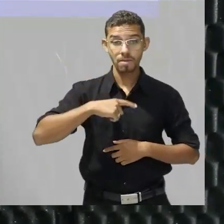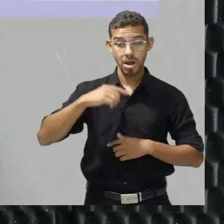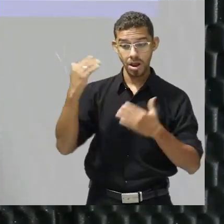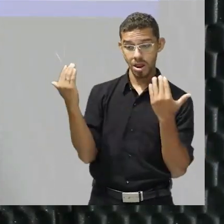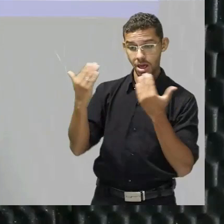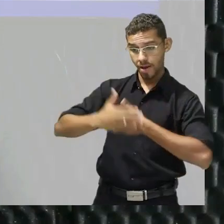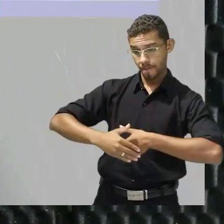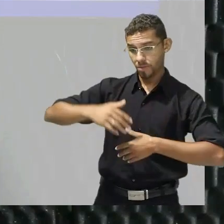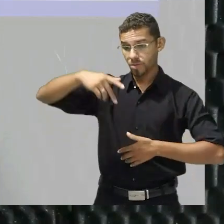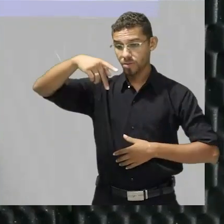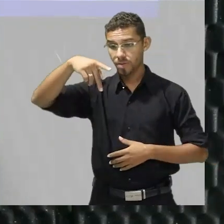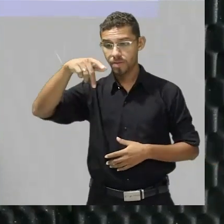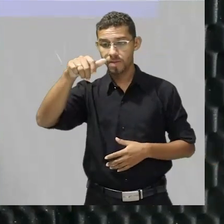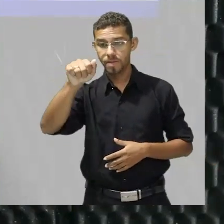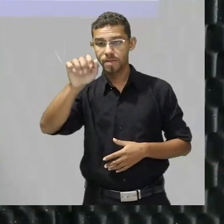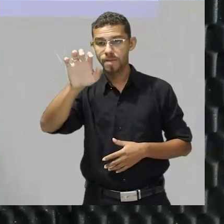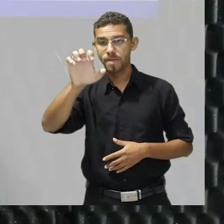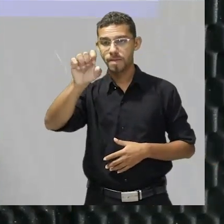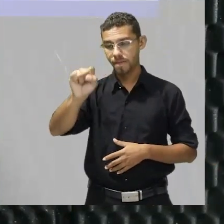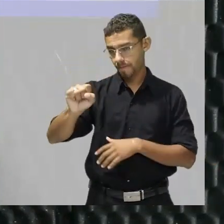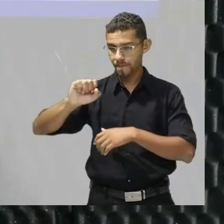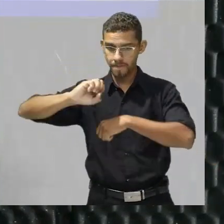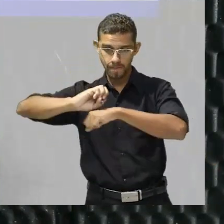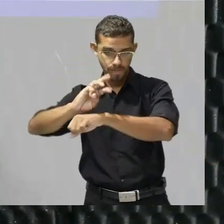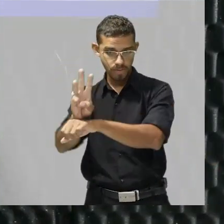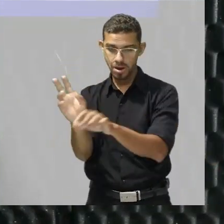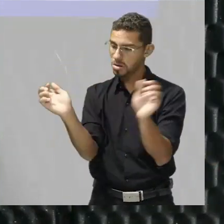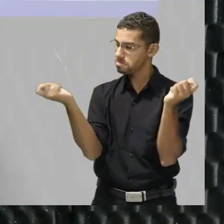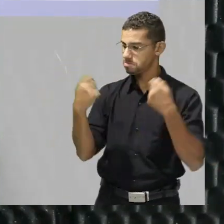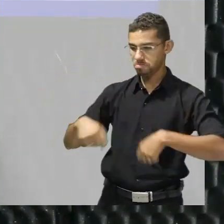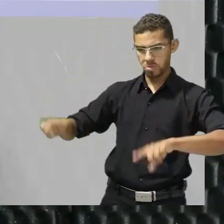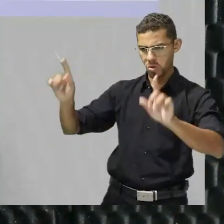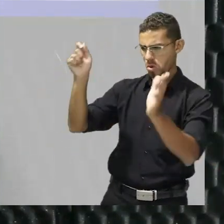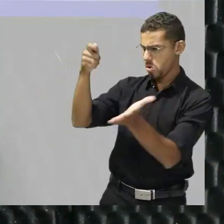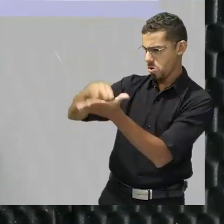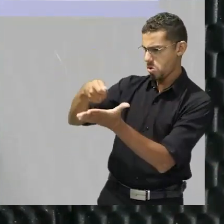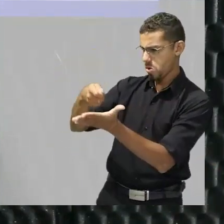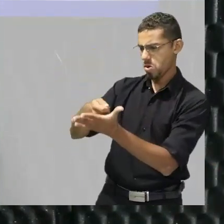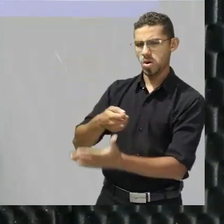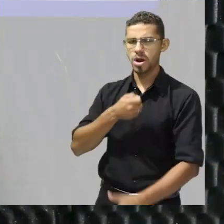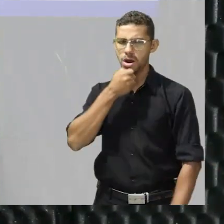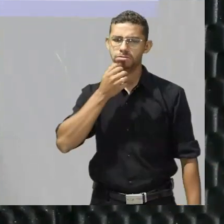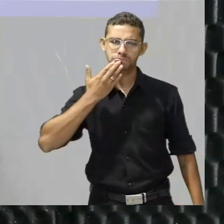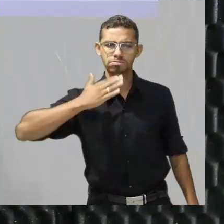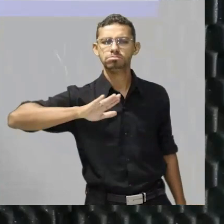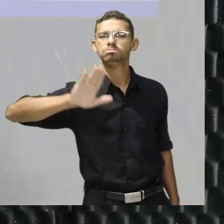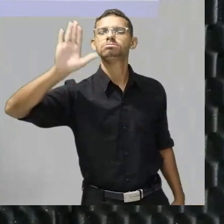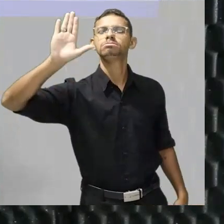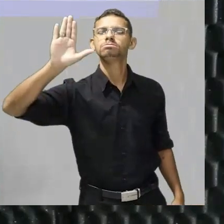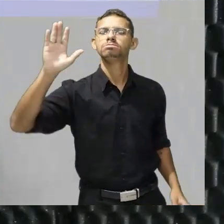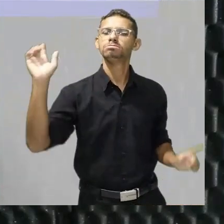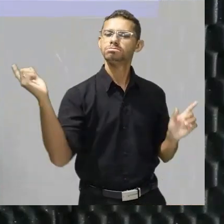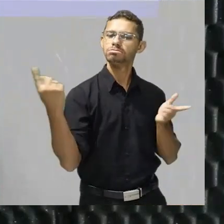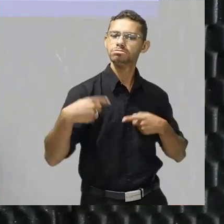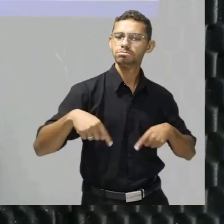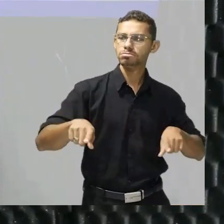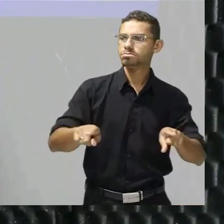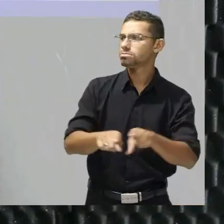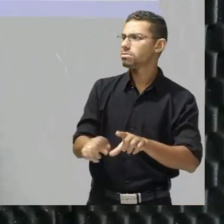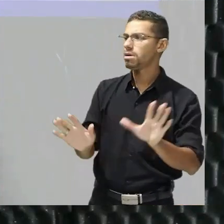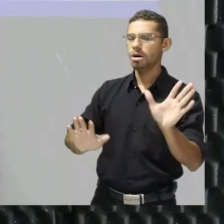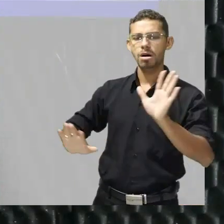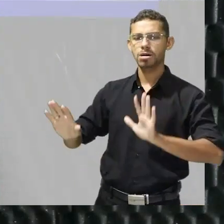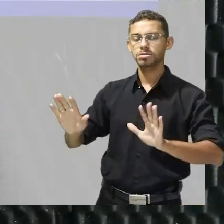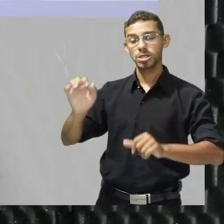conclusão não é obrigatório uma proposta de intervenção mas não é porque não é obrigatório que eu não vou sugerir